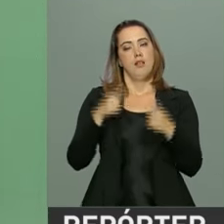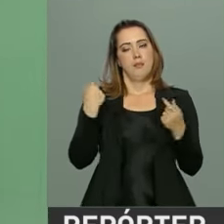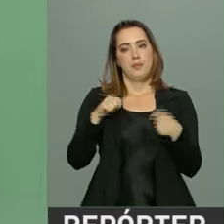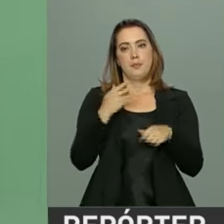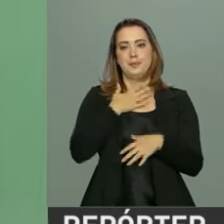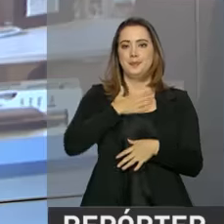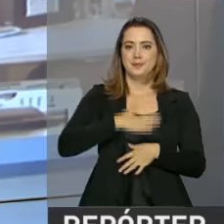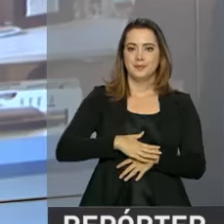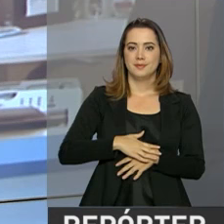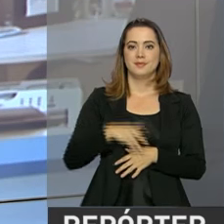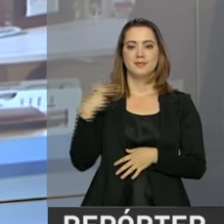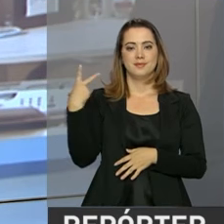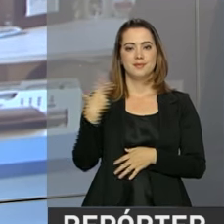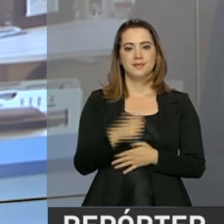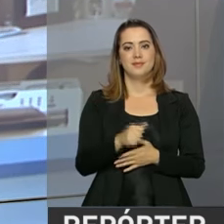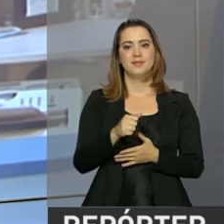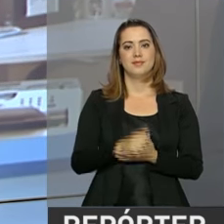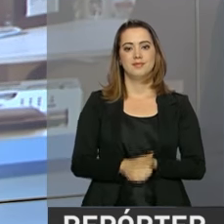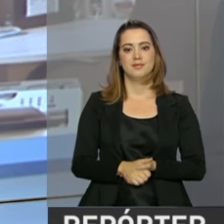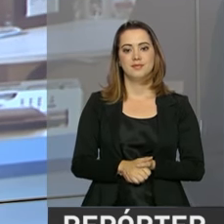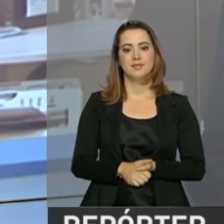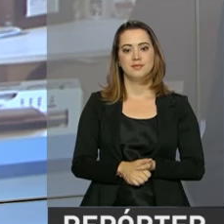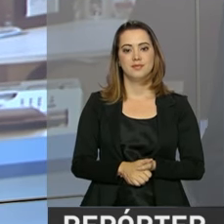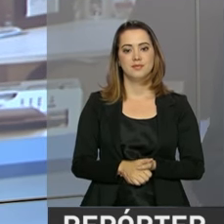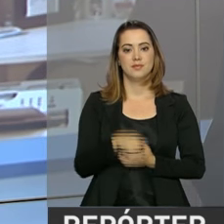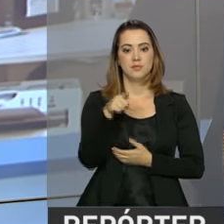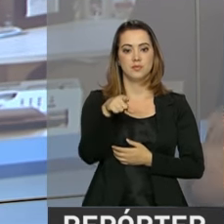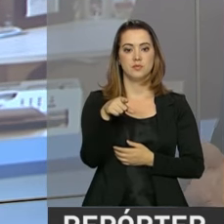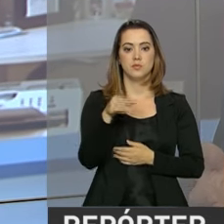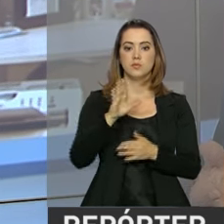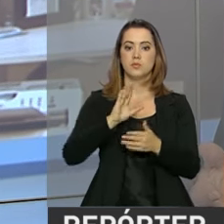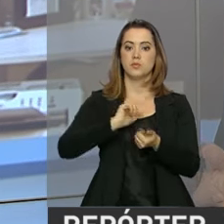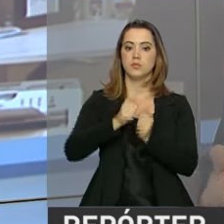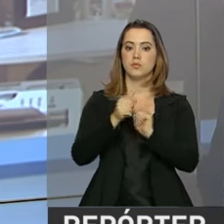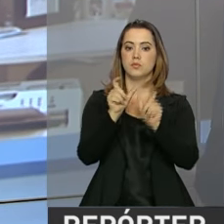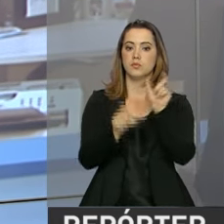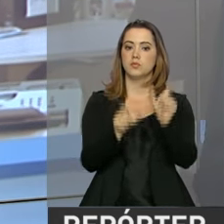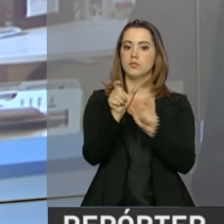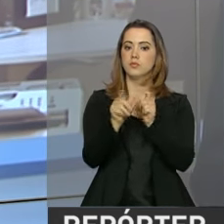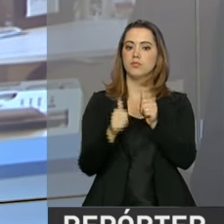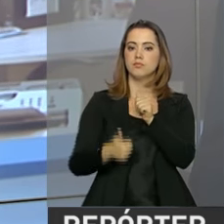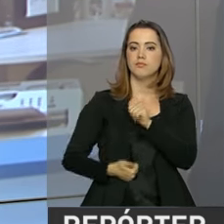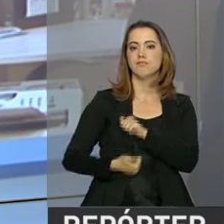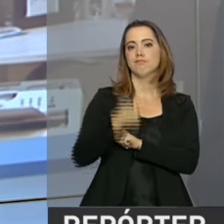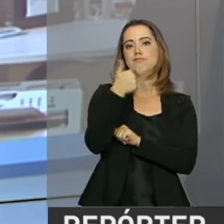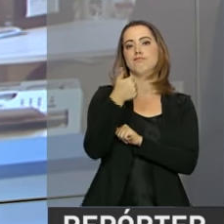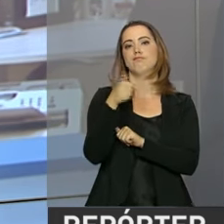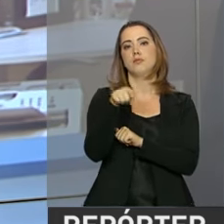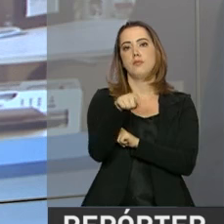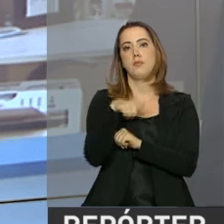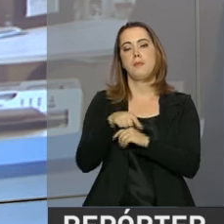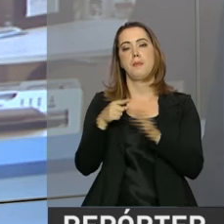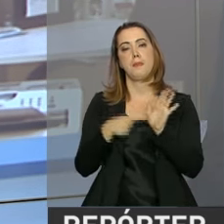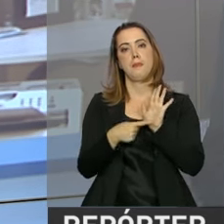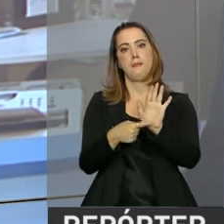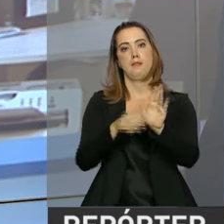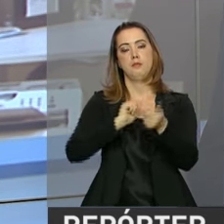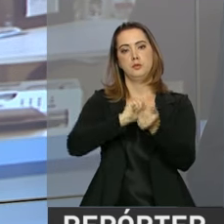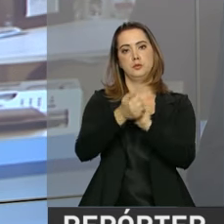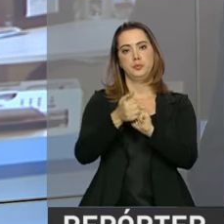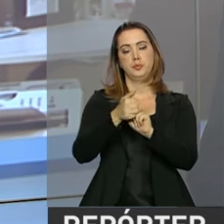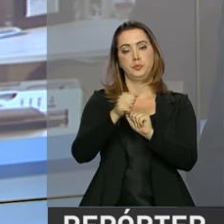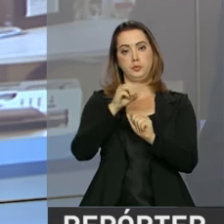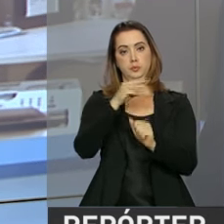dar tudo certo. A formação de atletas de alto rendimento foi um dos temas de uma apresentação do ministro do Esporte,